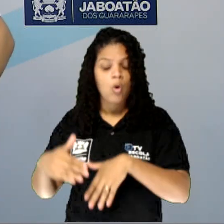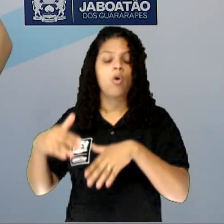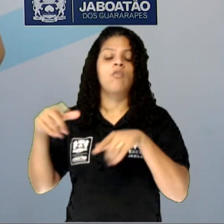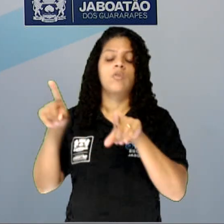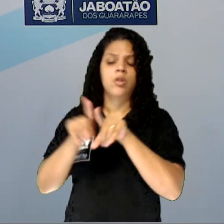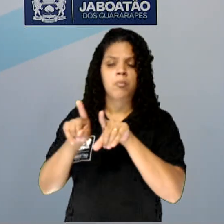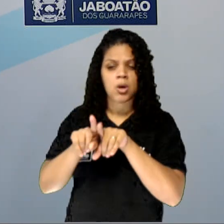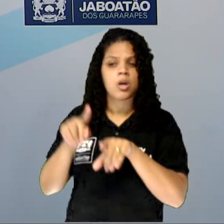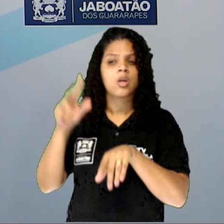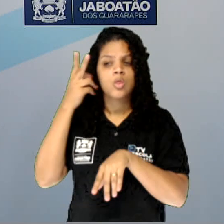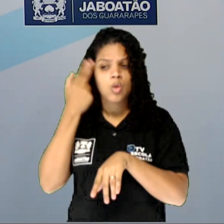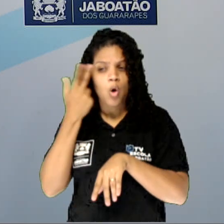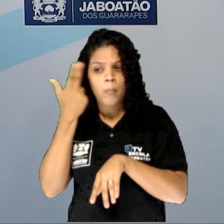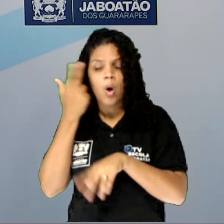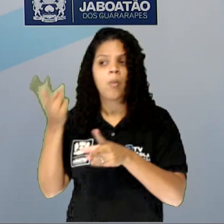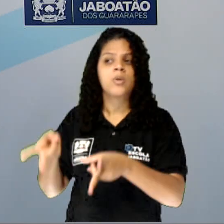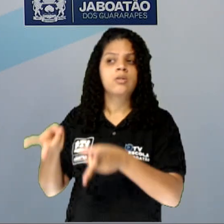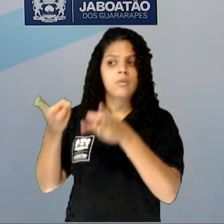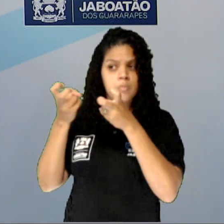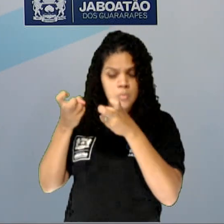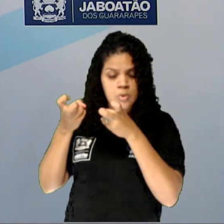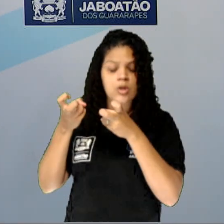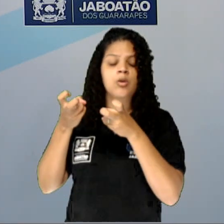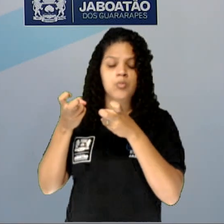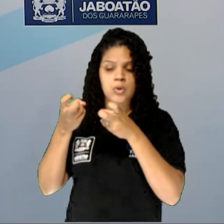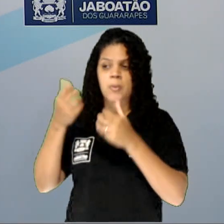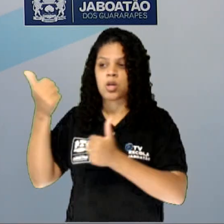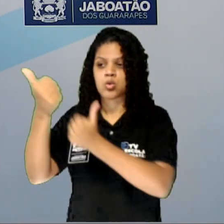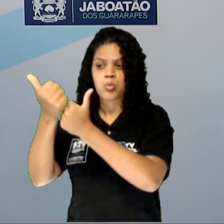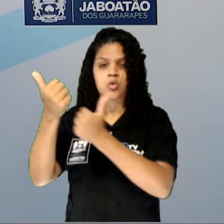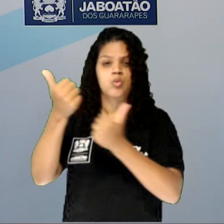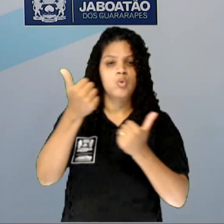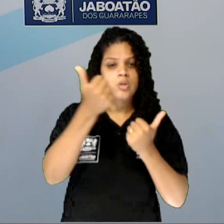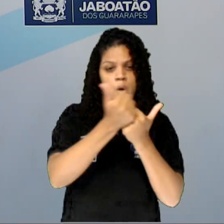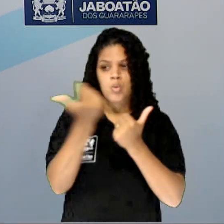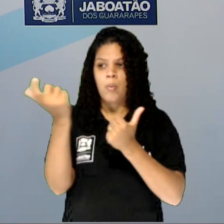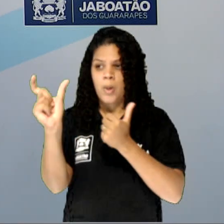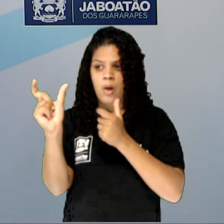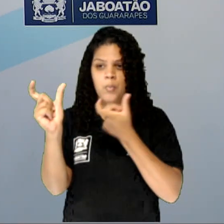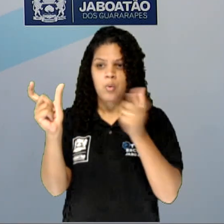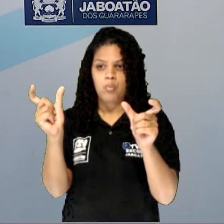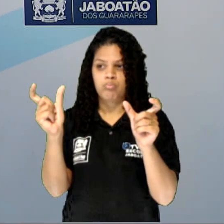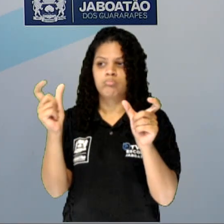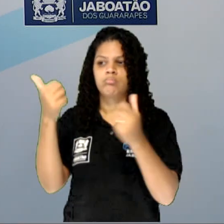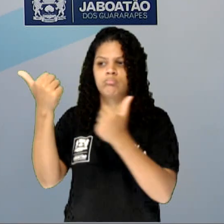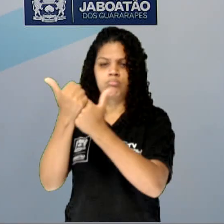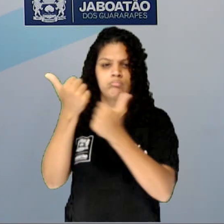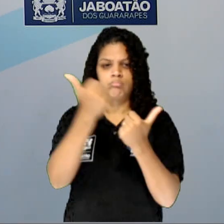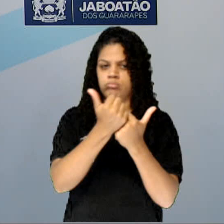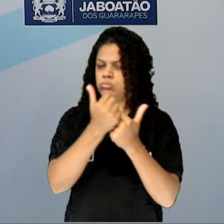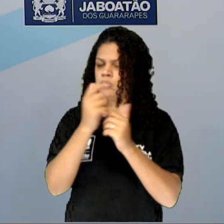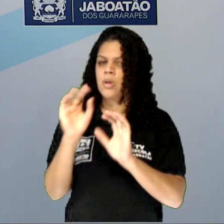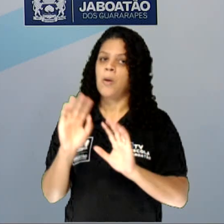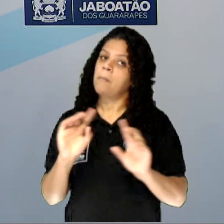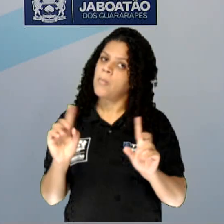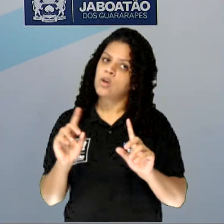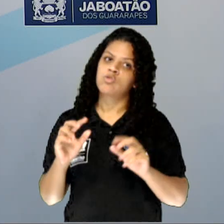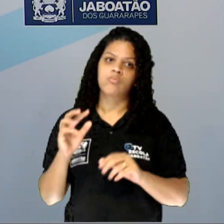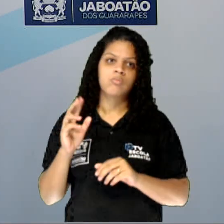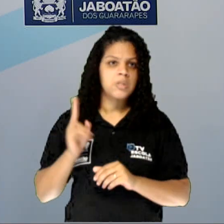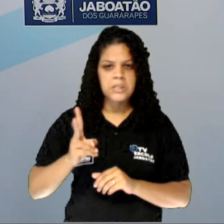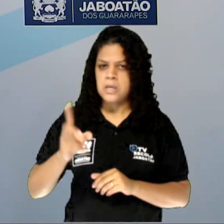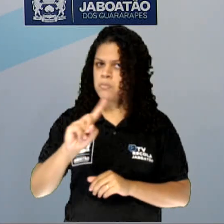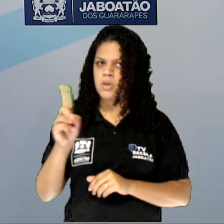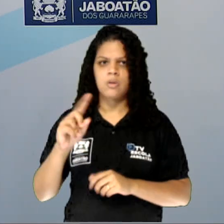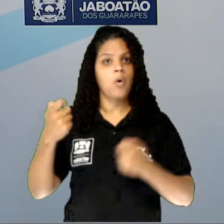comum a gente ver eles trabalharem a substituição de uma palavra pela outra. E nem sempre a substituição vai dar certo. Por